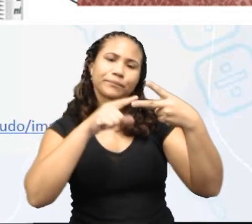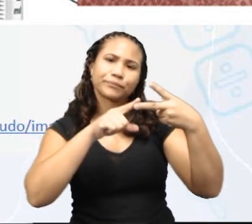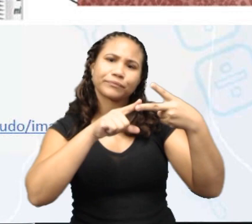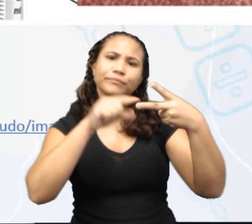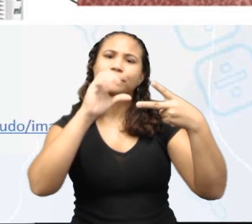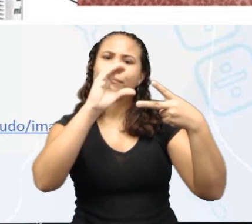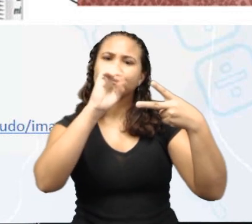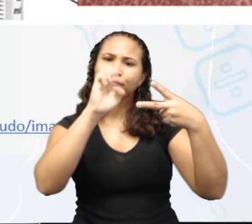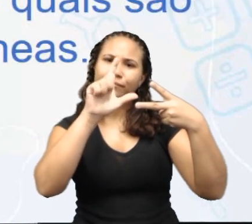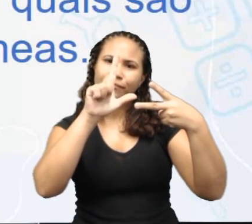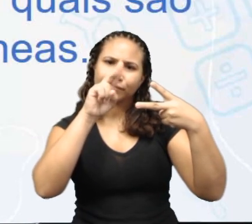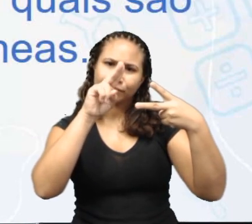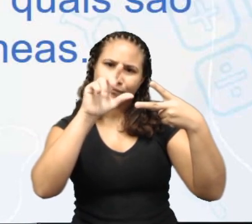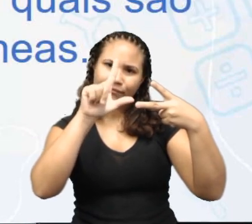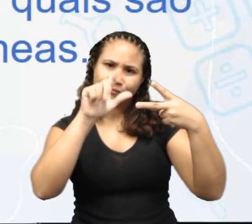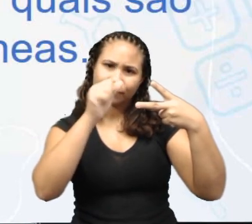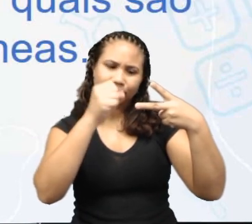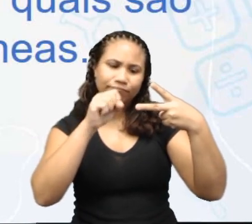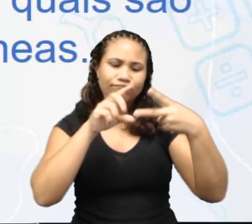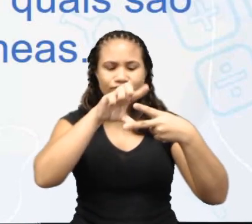heterogênea. Ok?